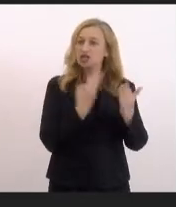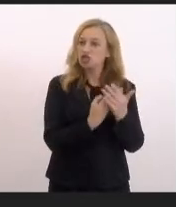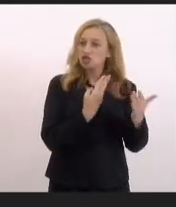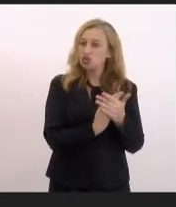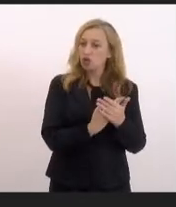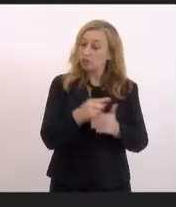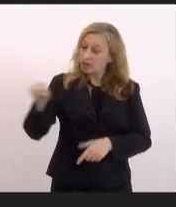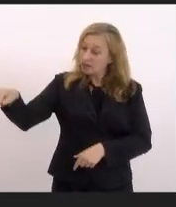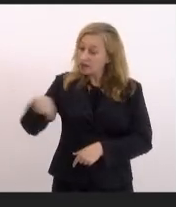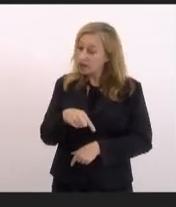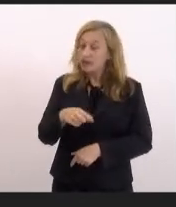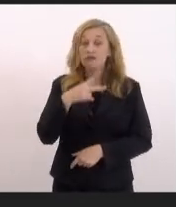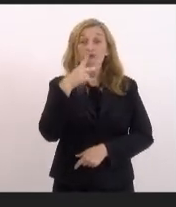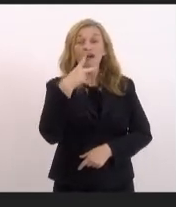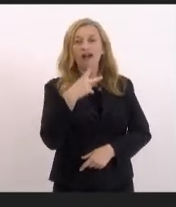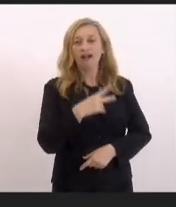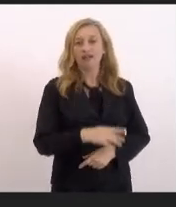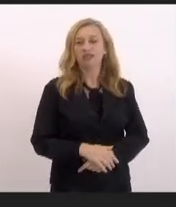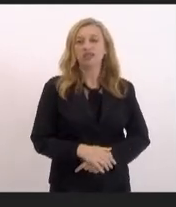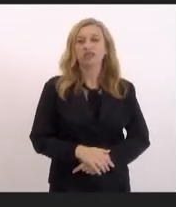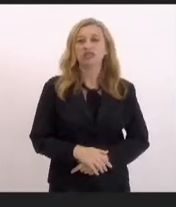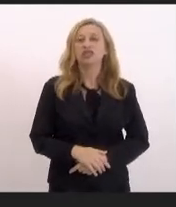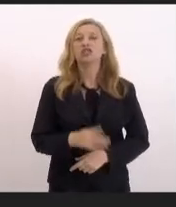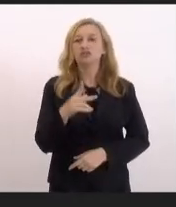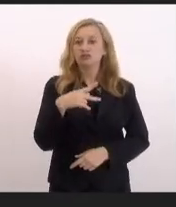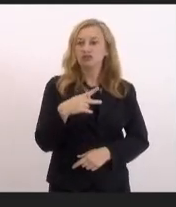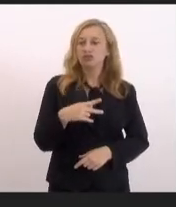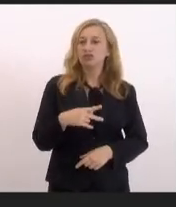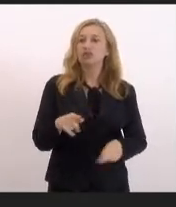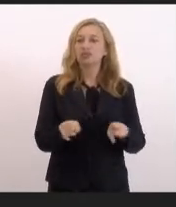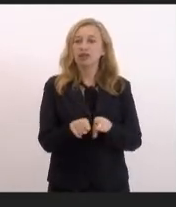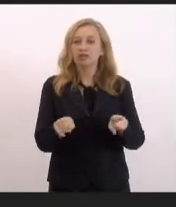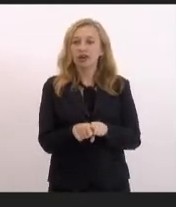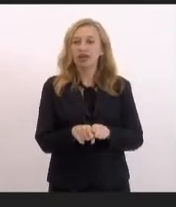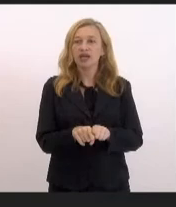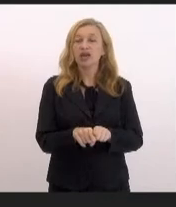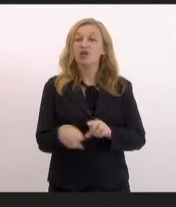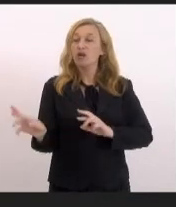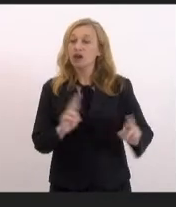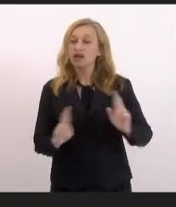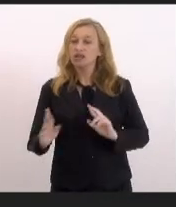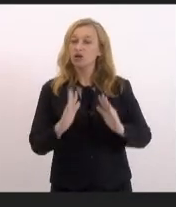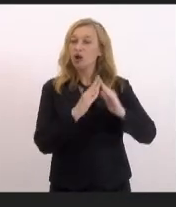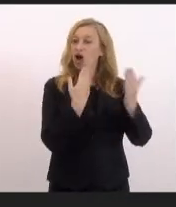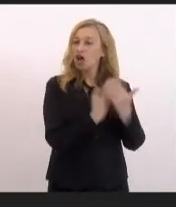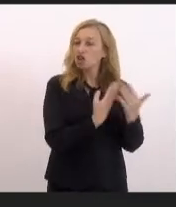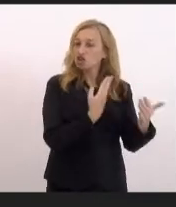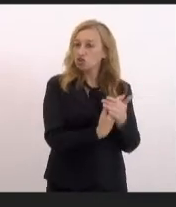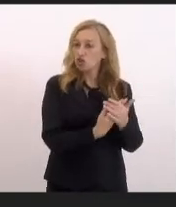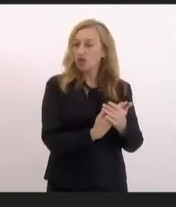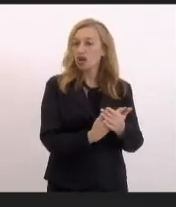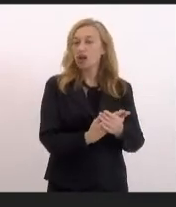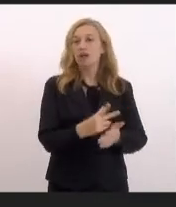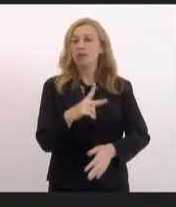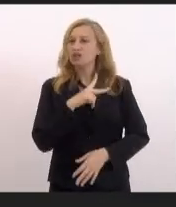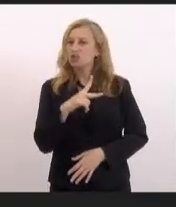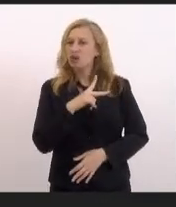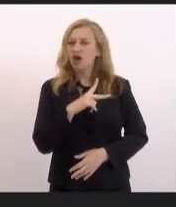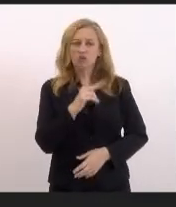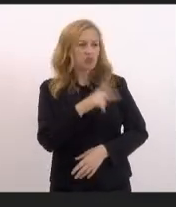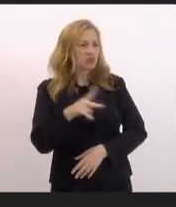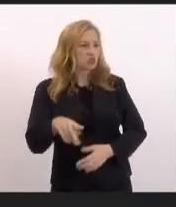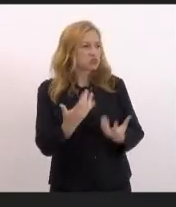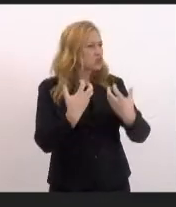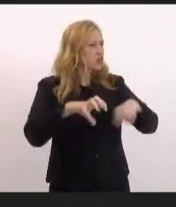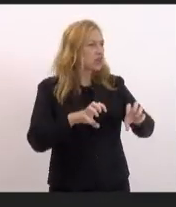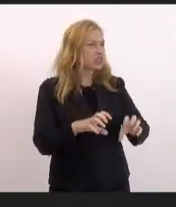lados particulares. E digo mais, com relação às escolas particulares, o professor que não quer trabalhar, que não trabalhe, vai